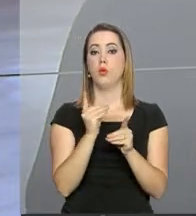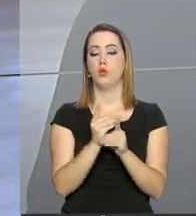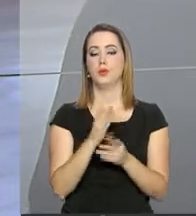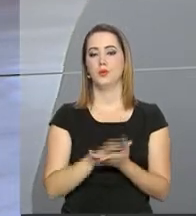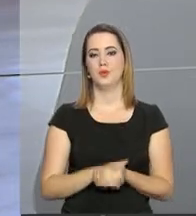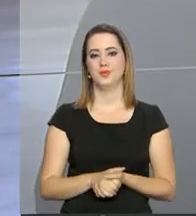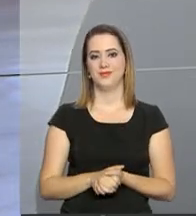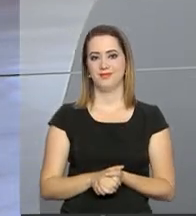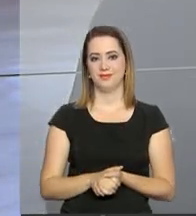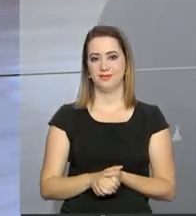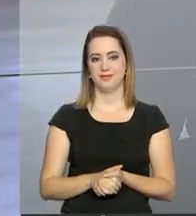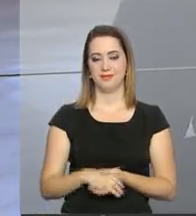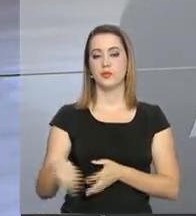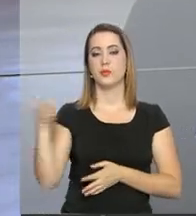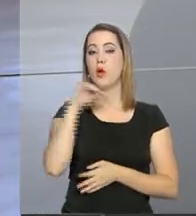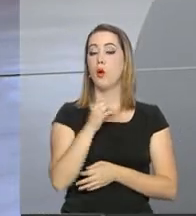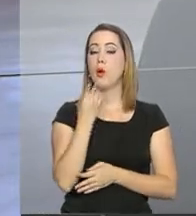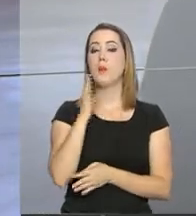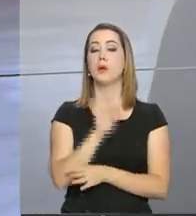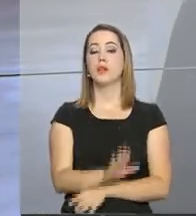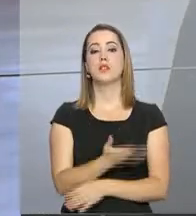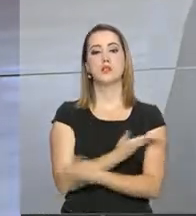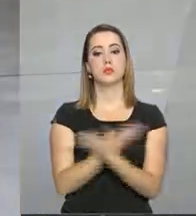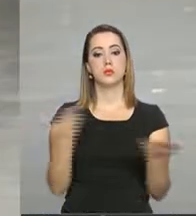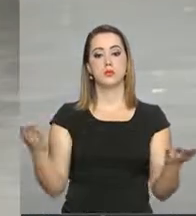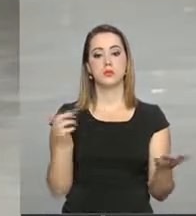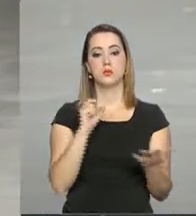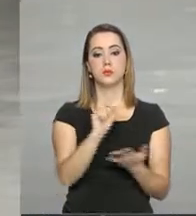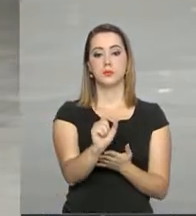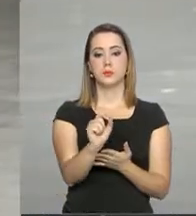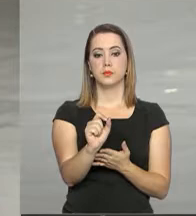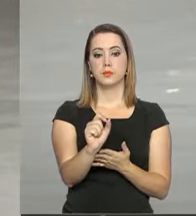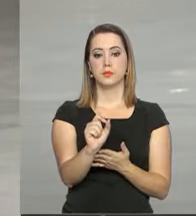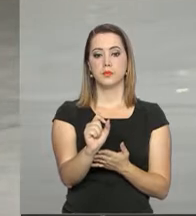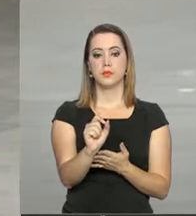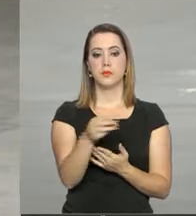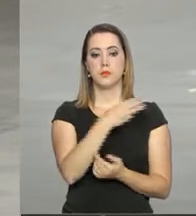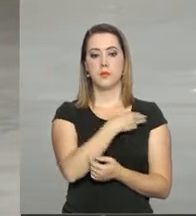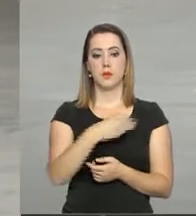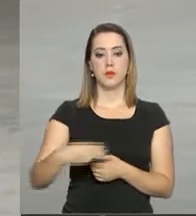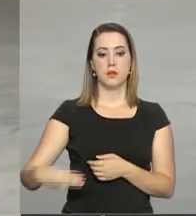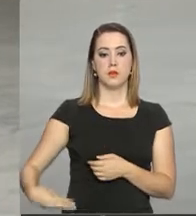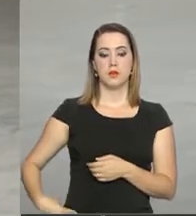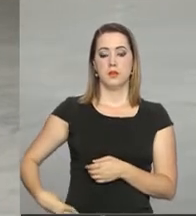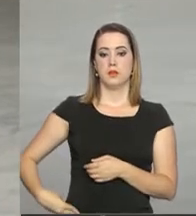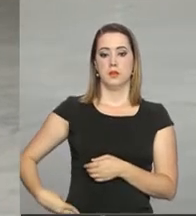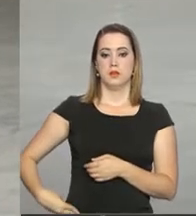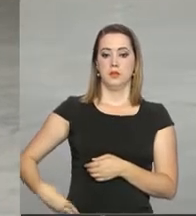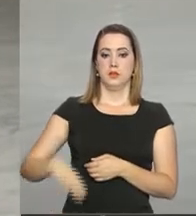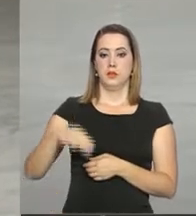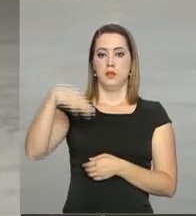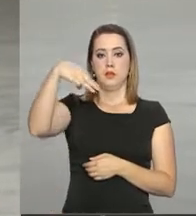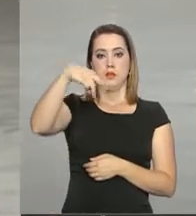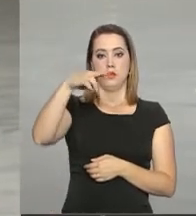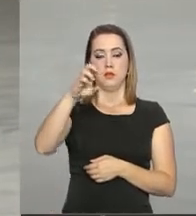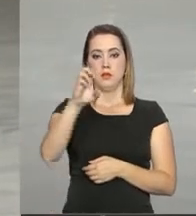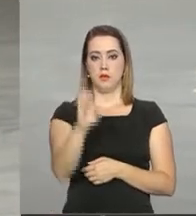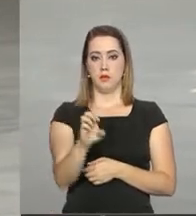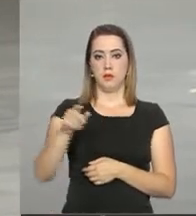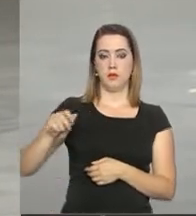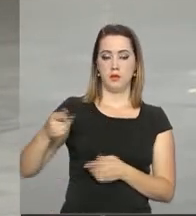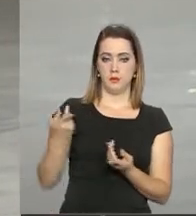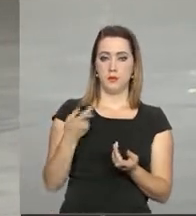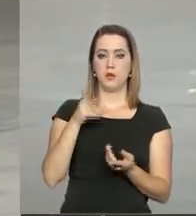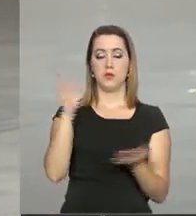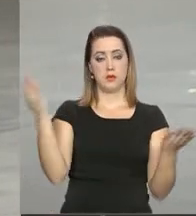Luana, boa tarde. Olá, José Luiz, boa tarde a todos. A ministra das Relações Exteriores da Argentina, a chanceler Susana